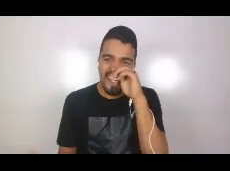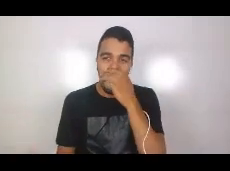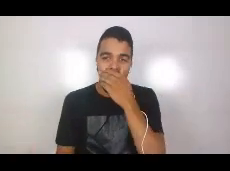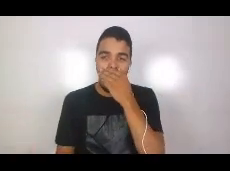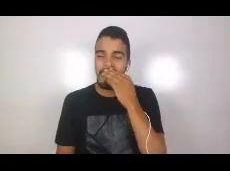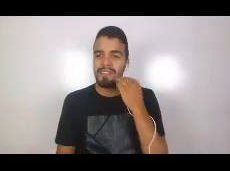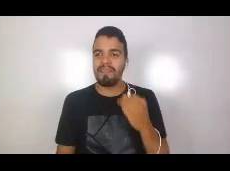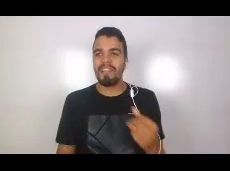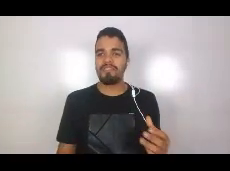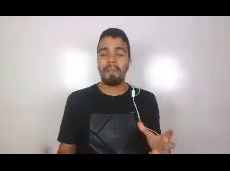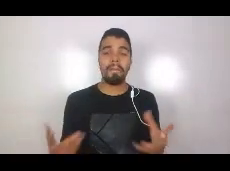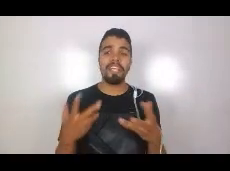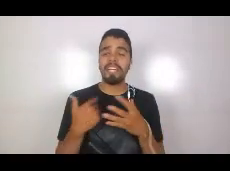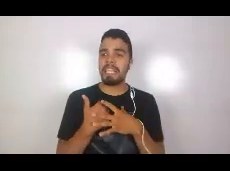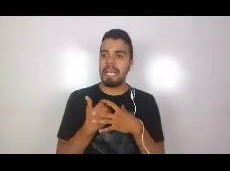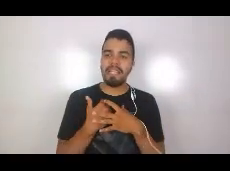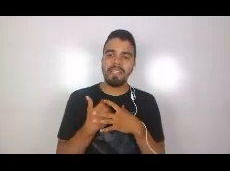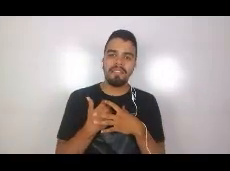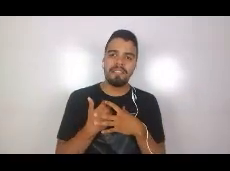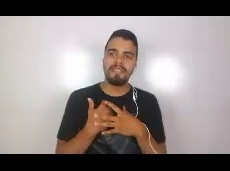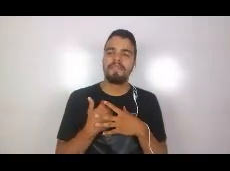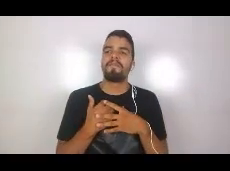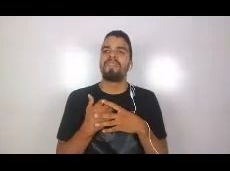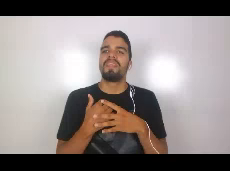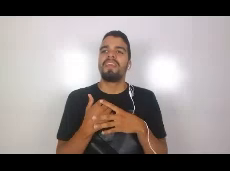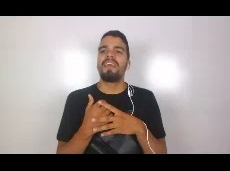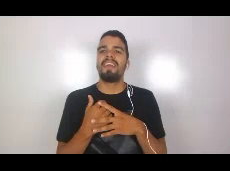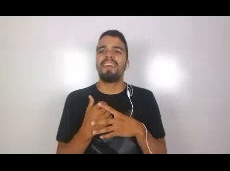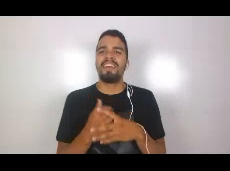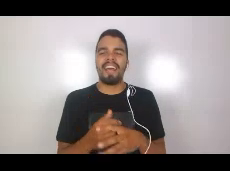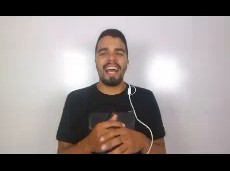profissões, né? Às vezes o aluno ele só aprende a dele,